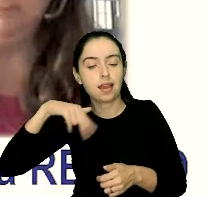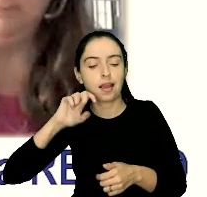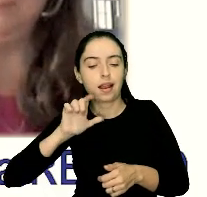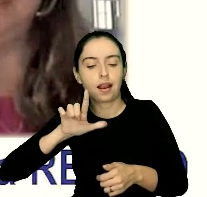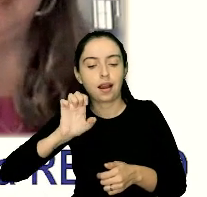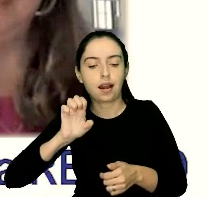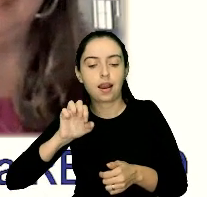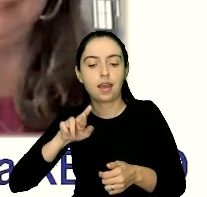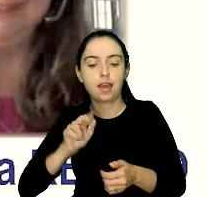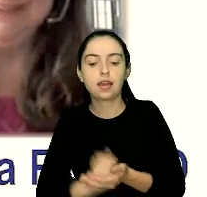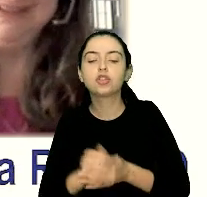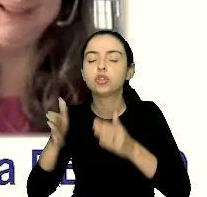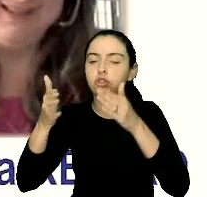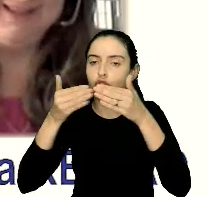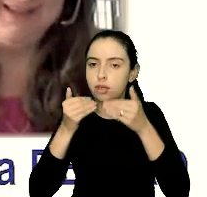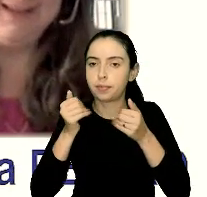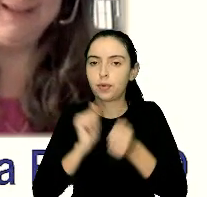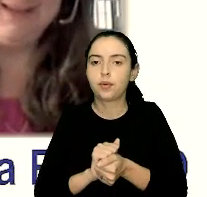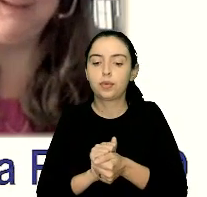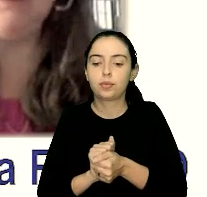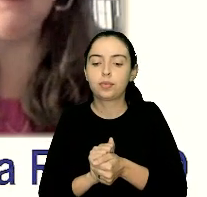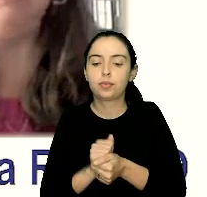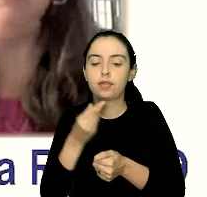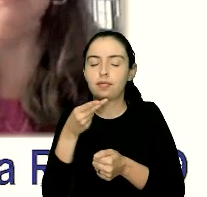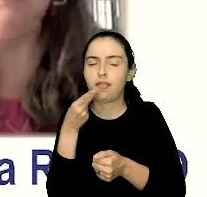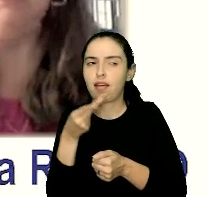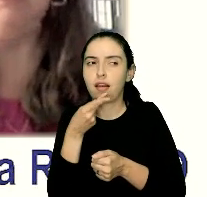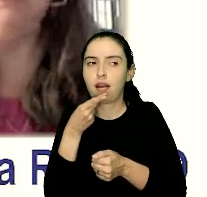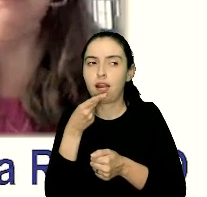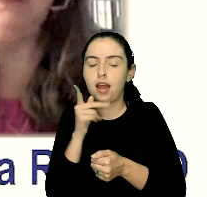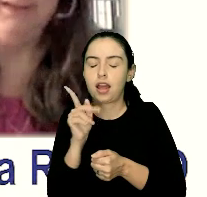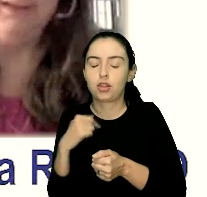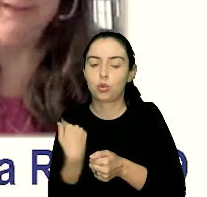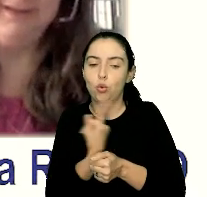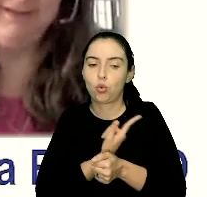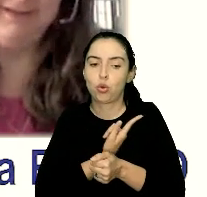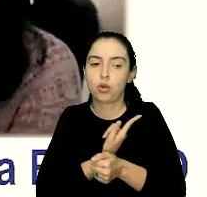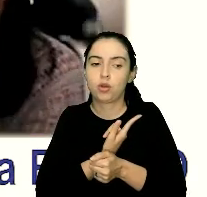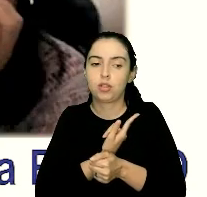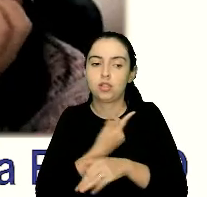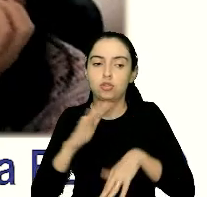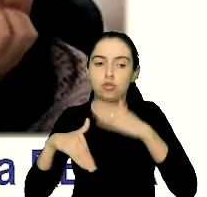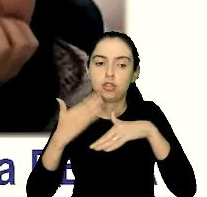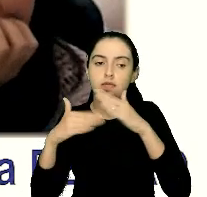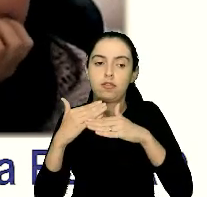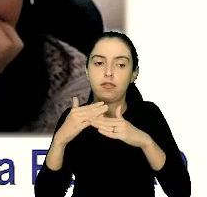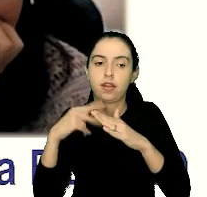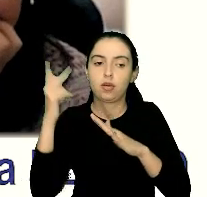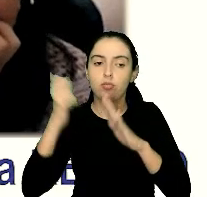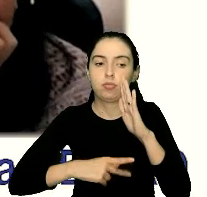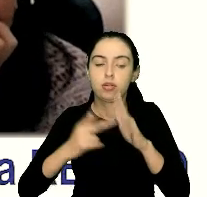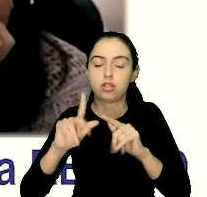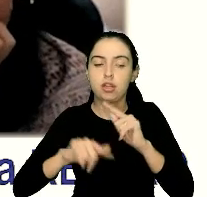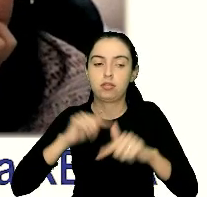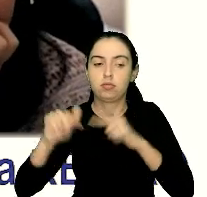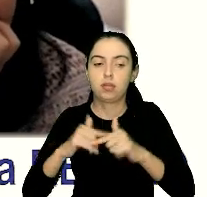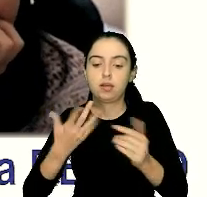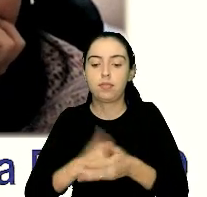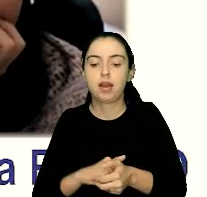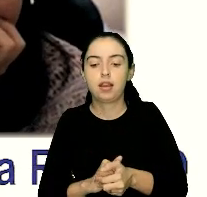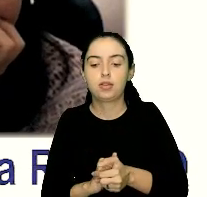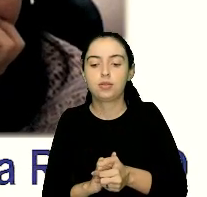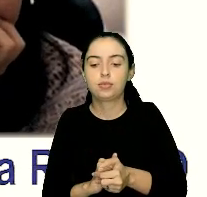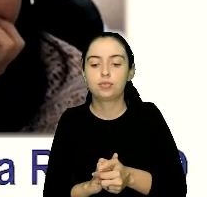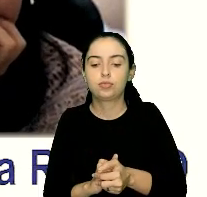para dizer que a gente ia desenvolver esse trabalho, foi assim uma felicidade